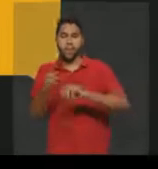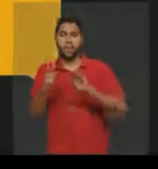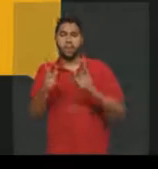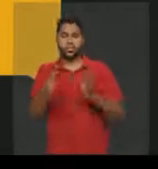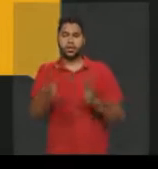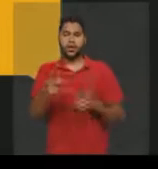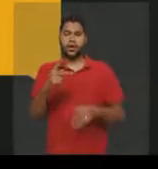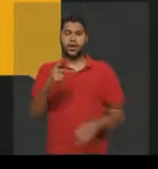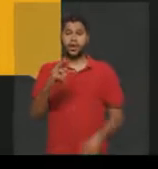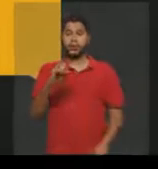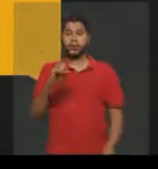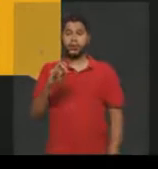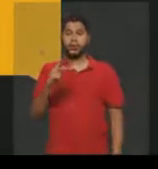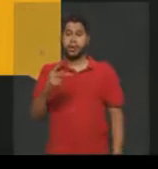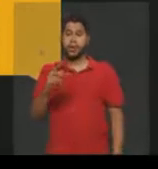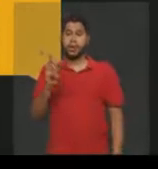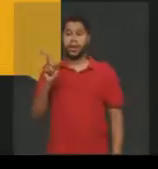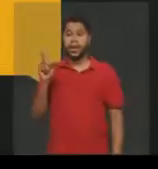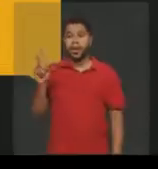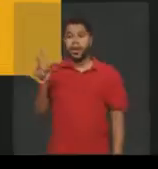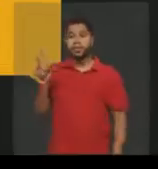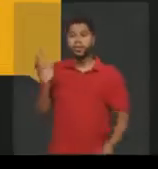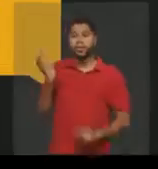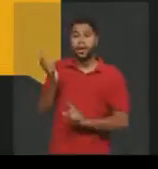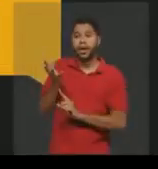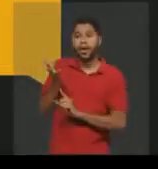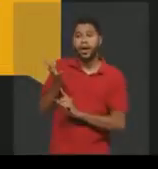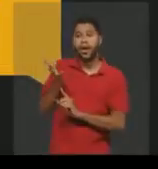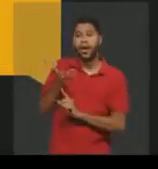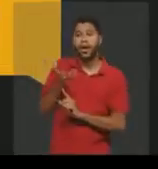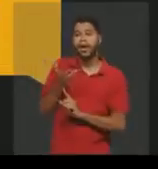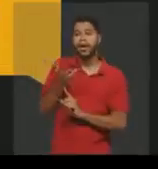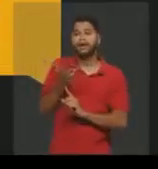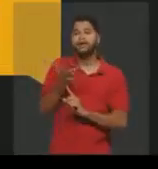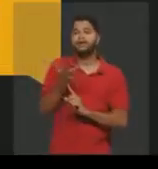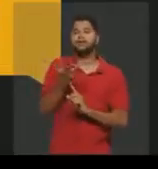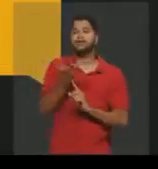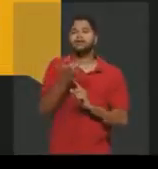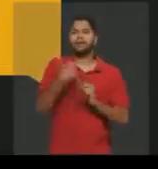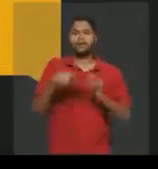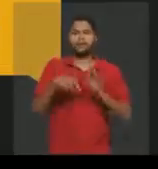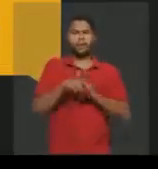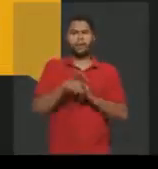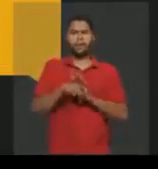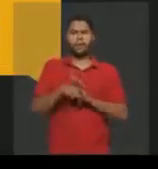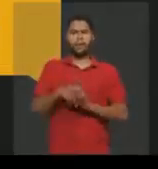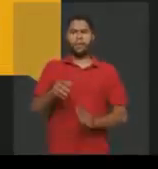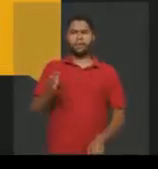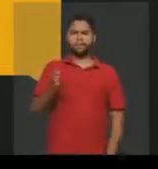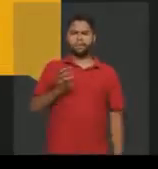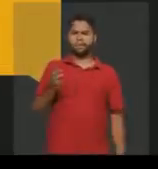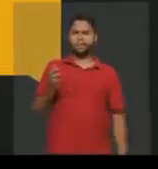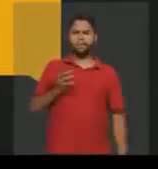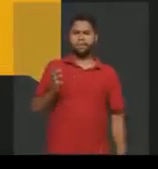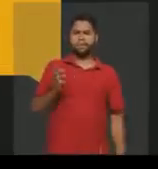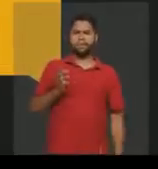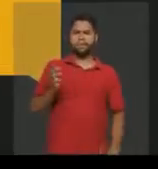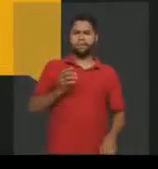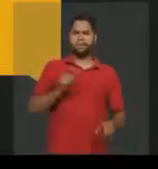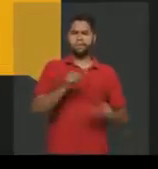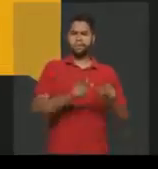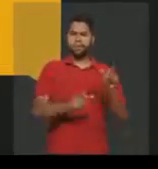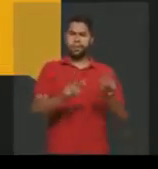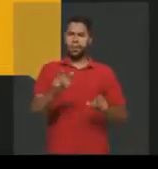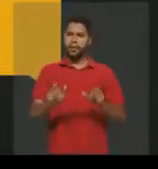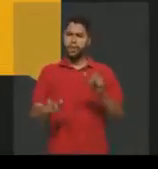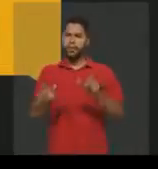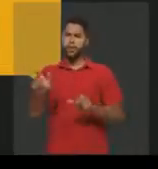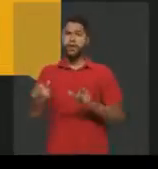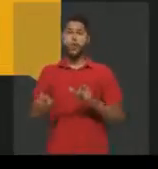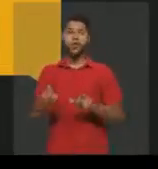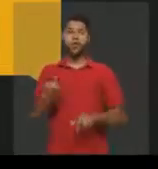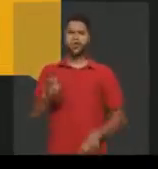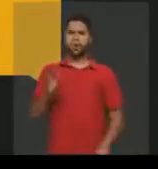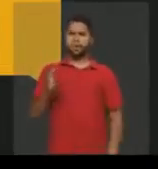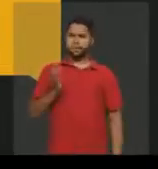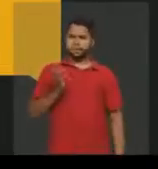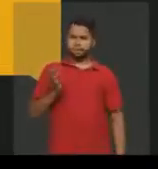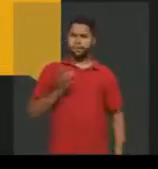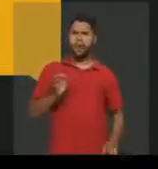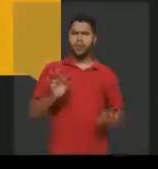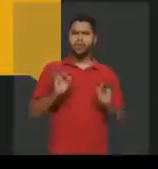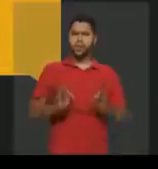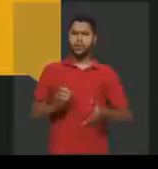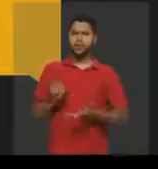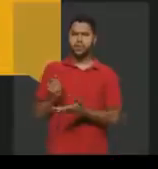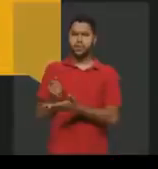pop, essa arte, ela vai ser uma arte para elite, tá? Ela vai ser uma arte que só quem tinha muito dinheiro